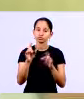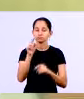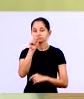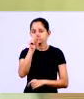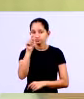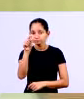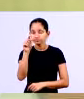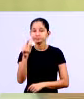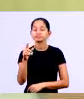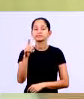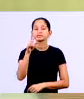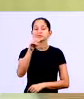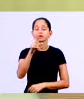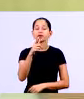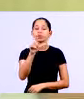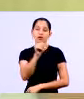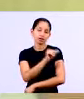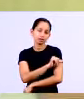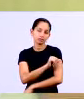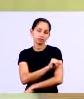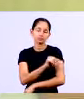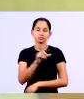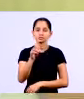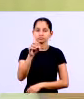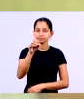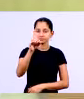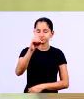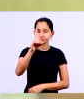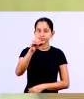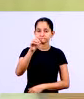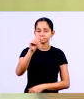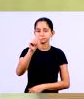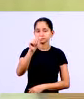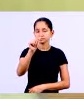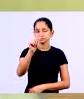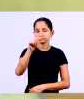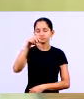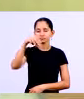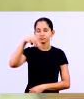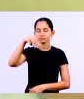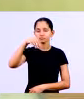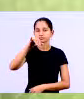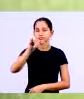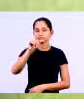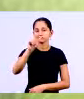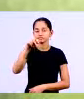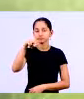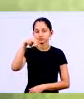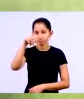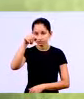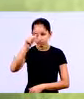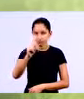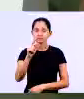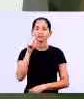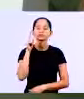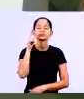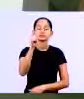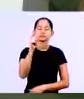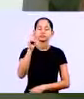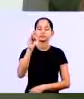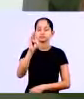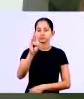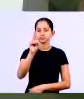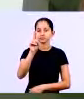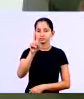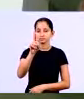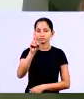aluna Damiana, ela quer saber, quer que repita um pouco mais sobre o mini dicionário. A Damiana é de onde? É de Buritis.